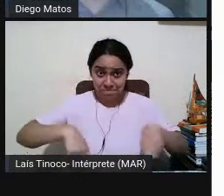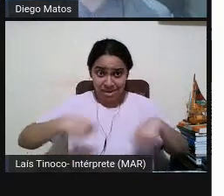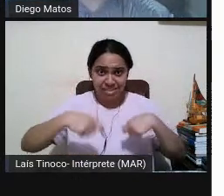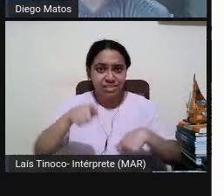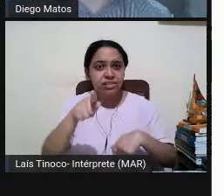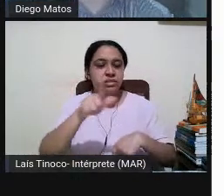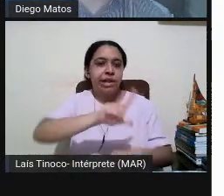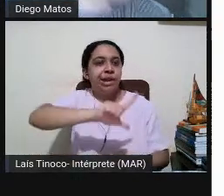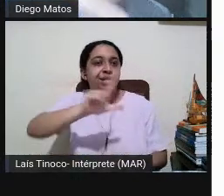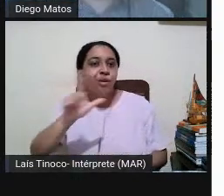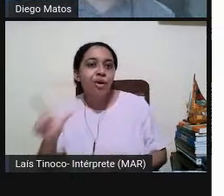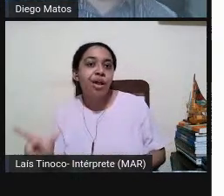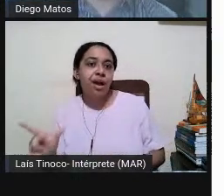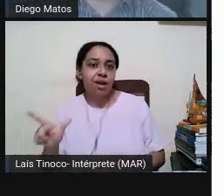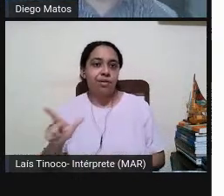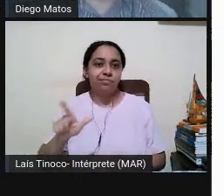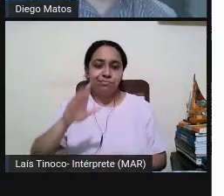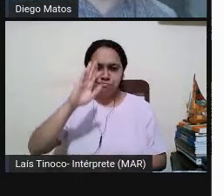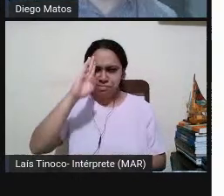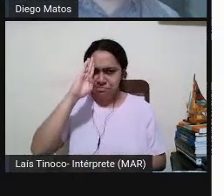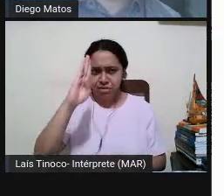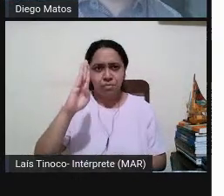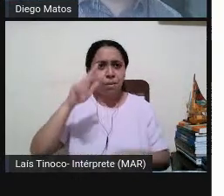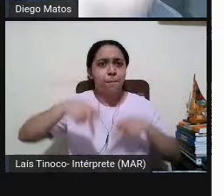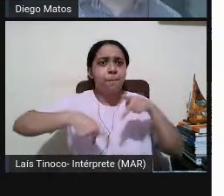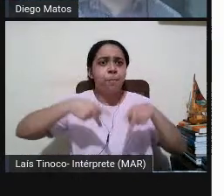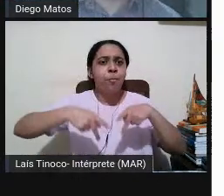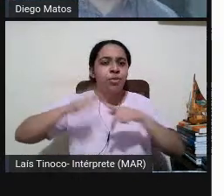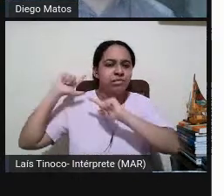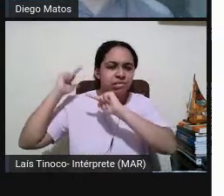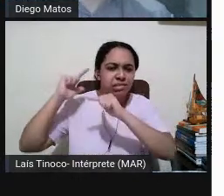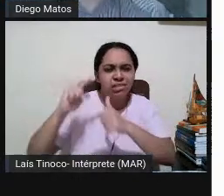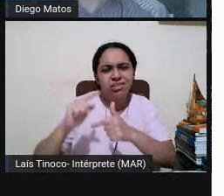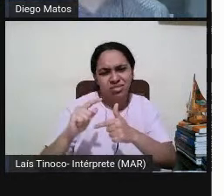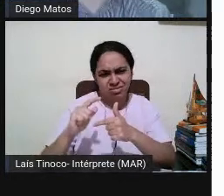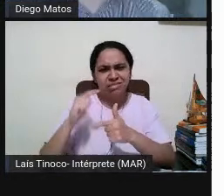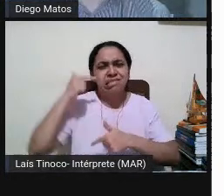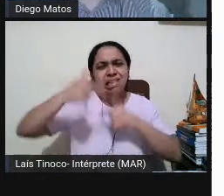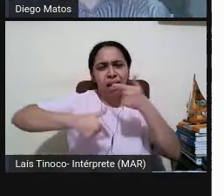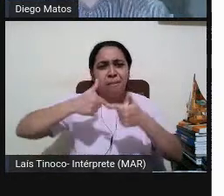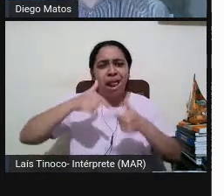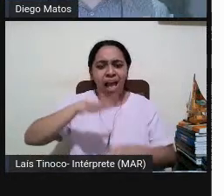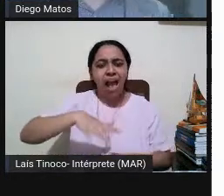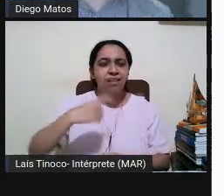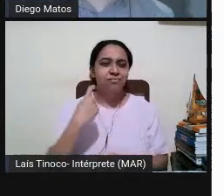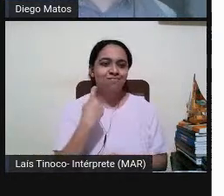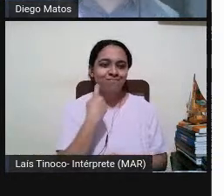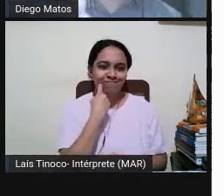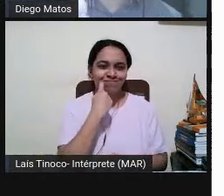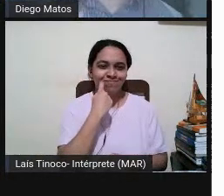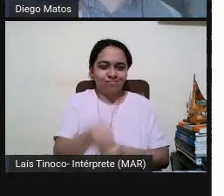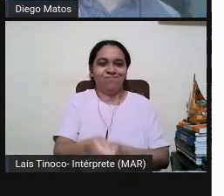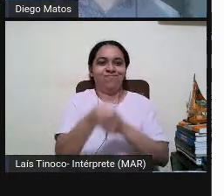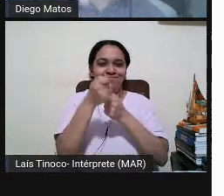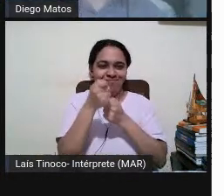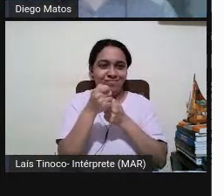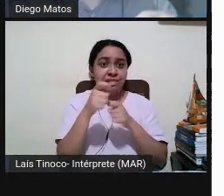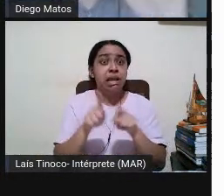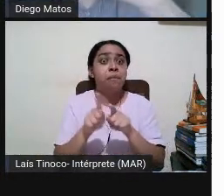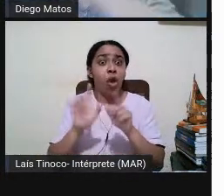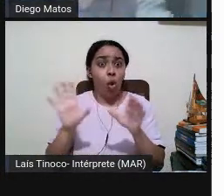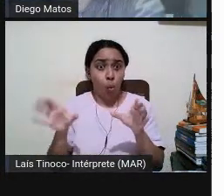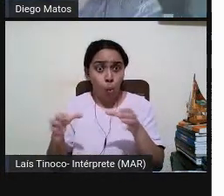recursos diretamente principalmente os povos tradicionais de trabalho com pesca Marinha as Comunidades